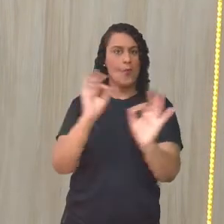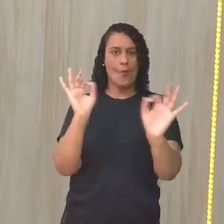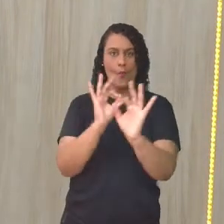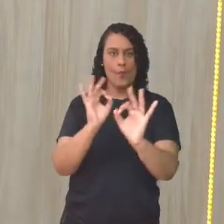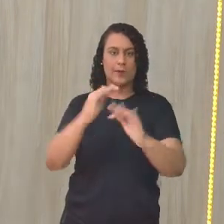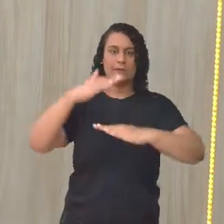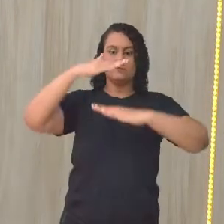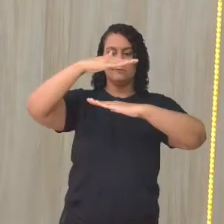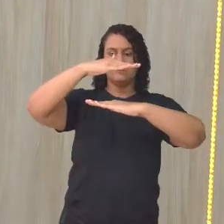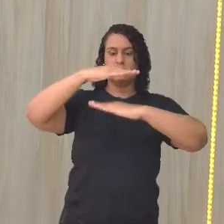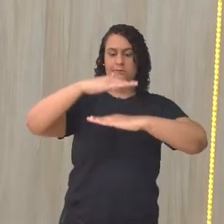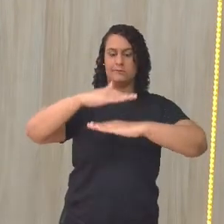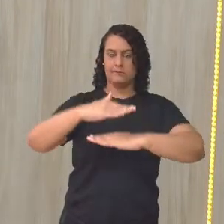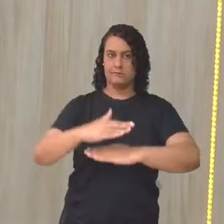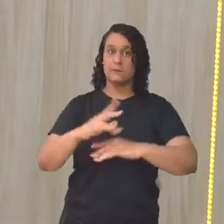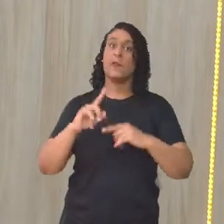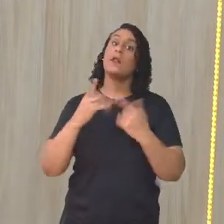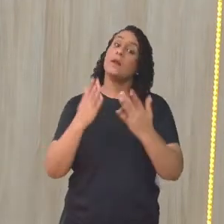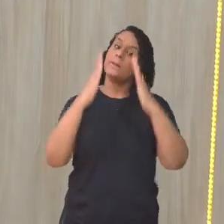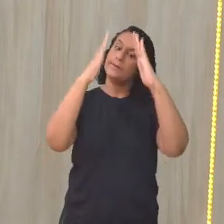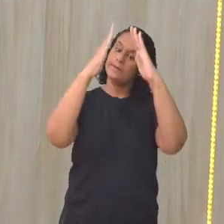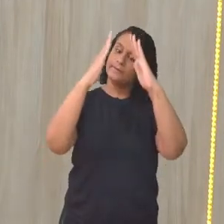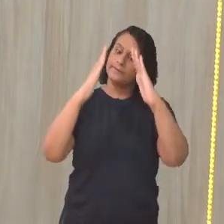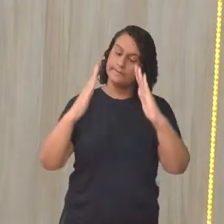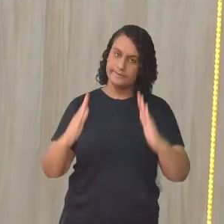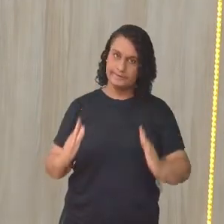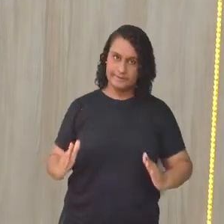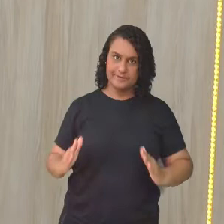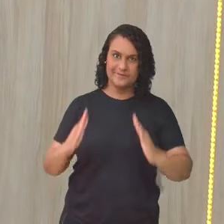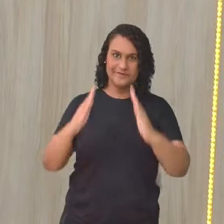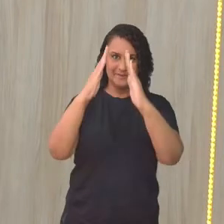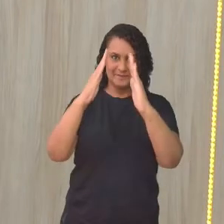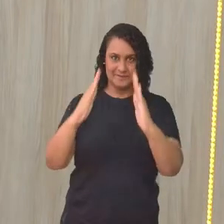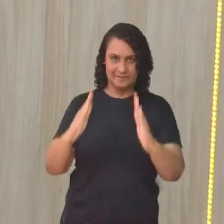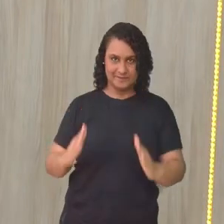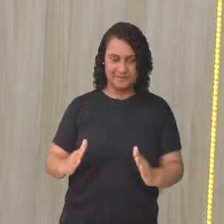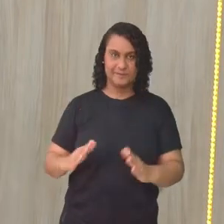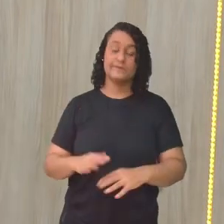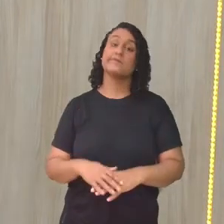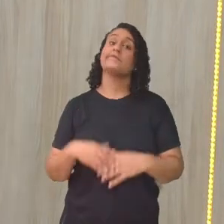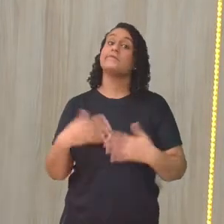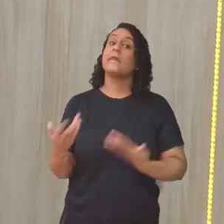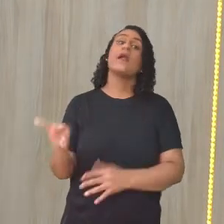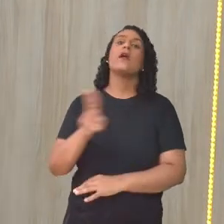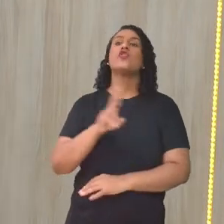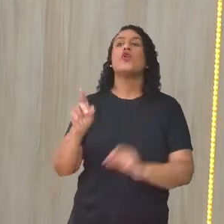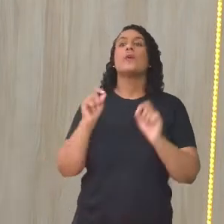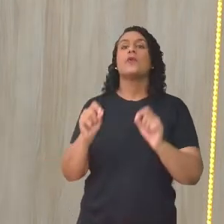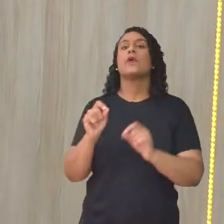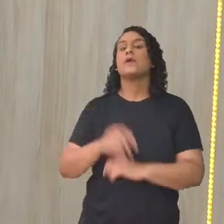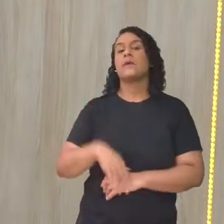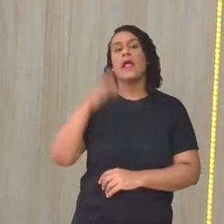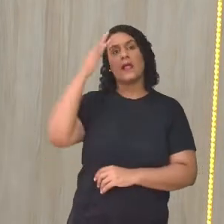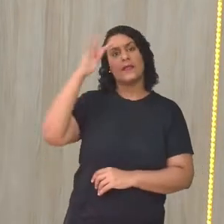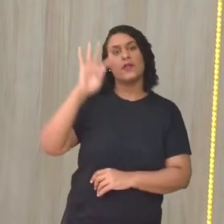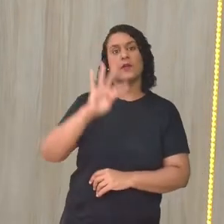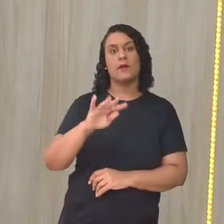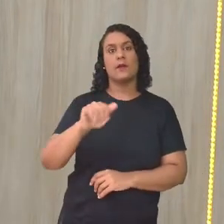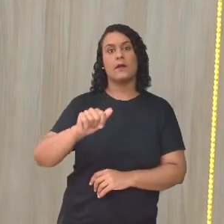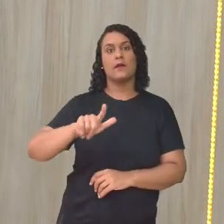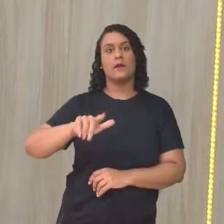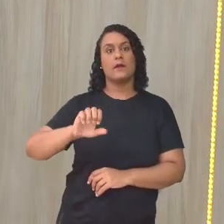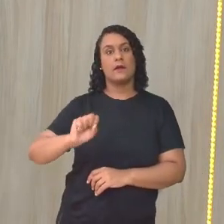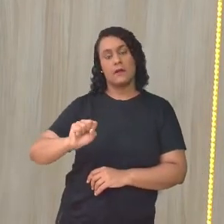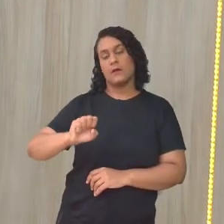tá bom? E cortadas por transversais é aquela que cruza as paralelas. E aí a gente chama de teorema de Tales. Ele diz que